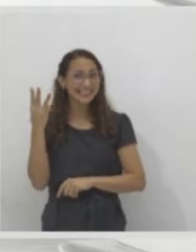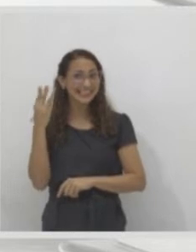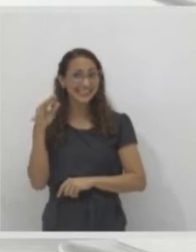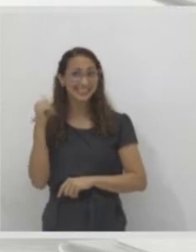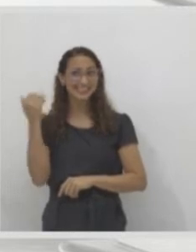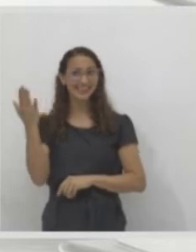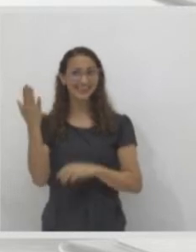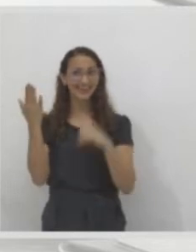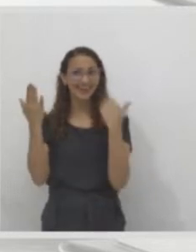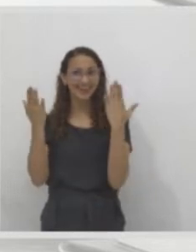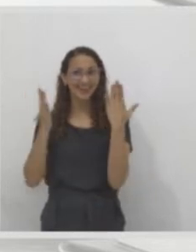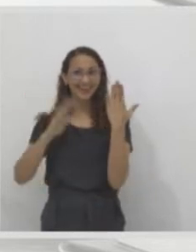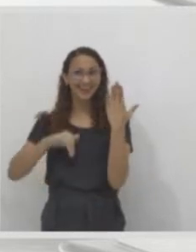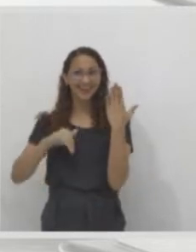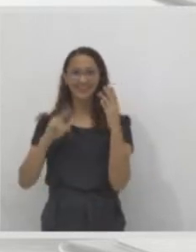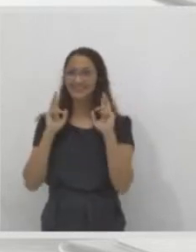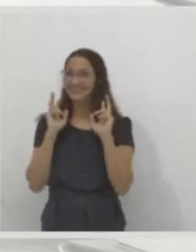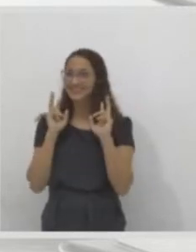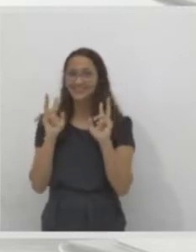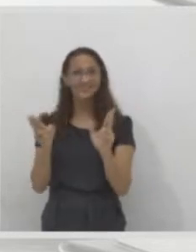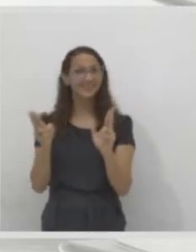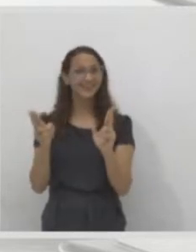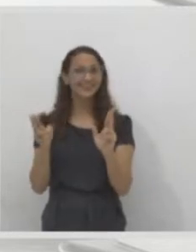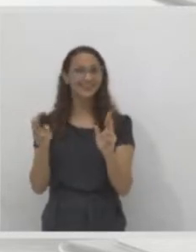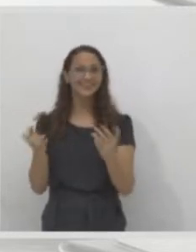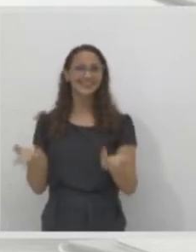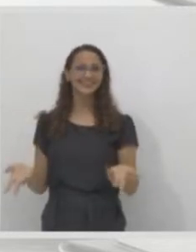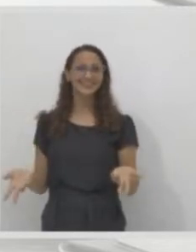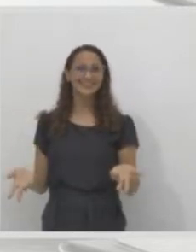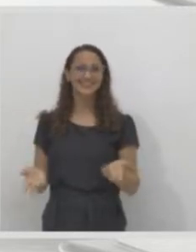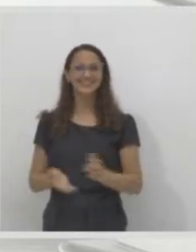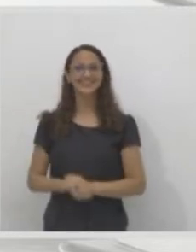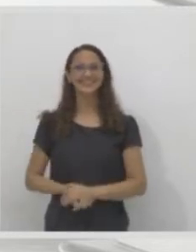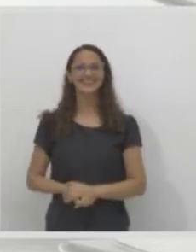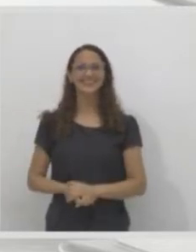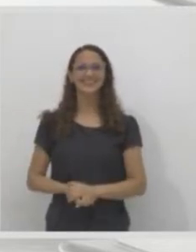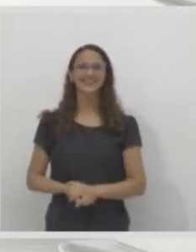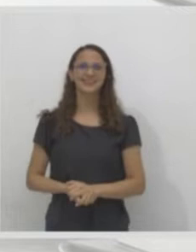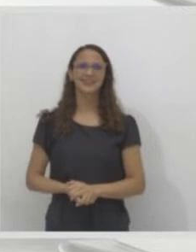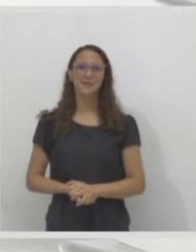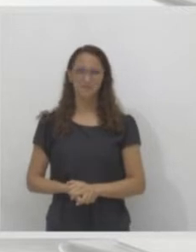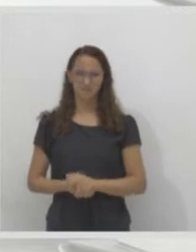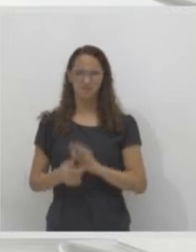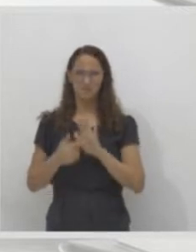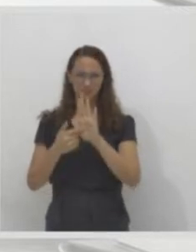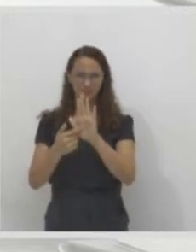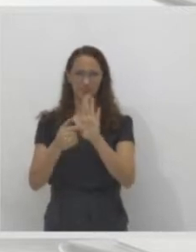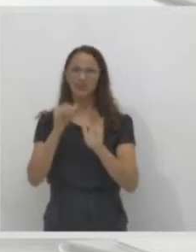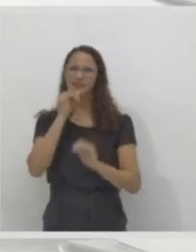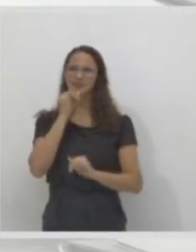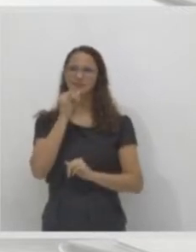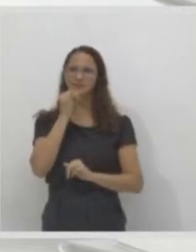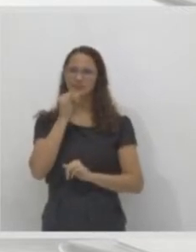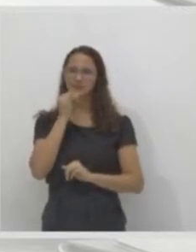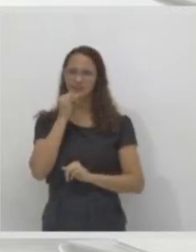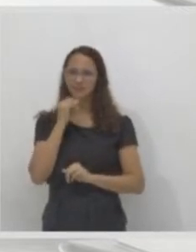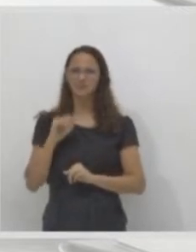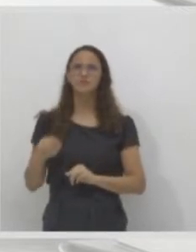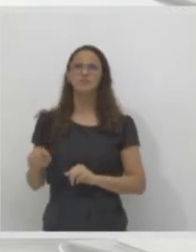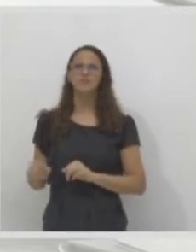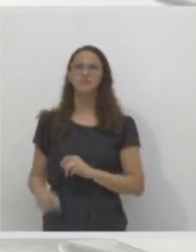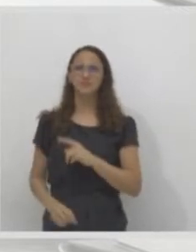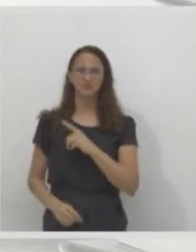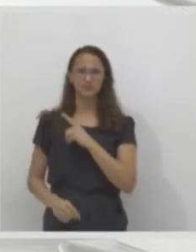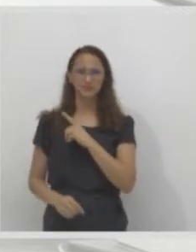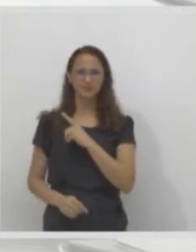lados iguais. Para melhor ilustrar, eu trouxe um exemplo para vocês. Acompanhem aqui